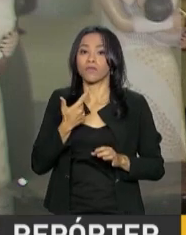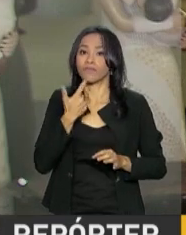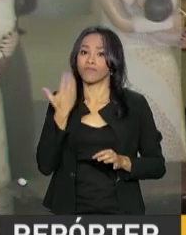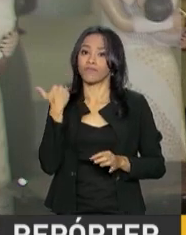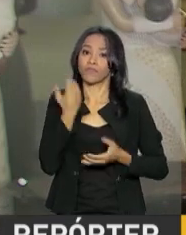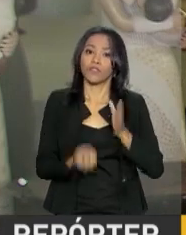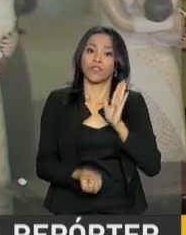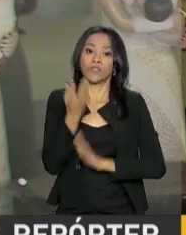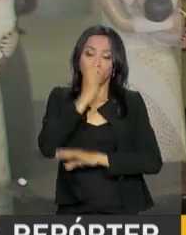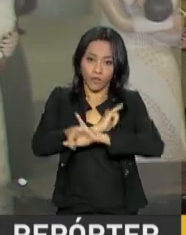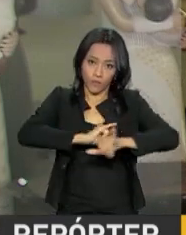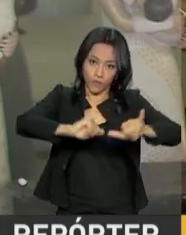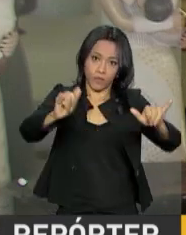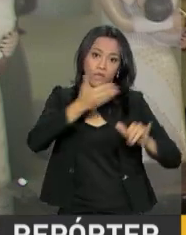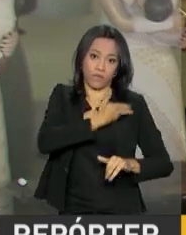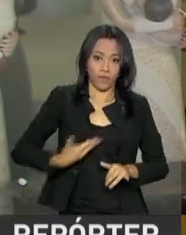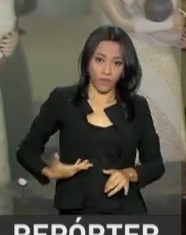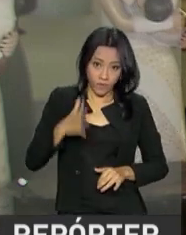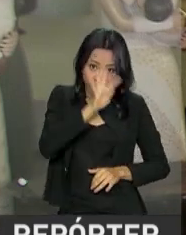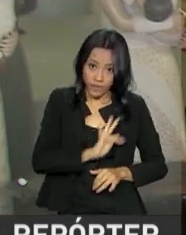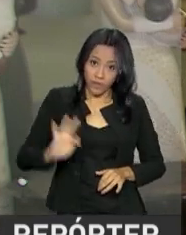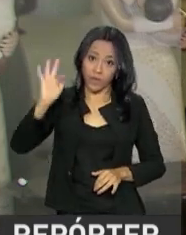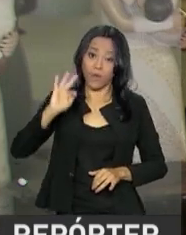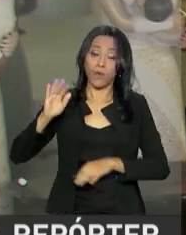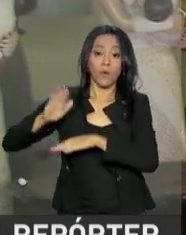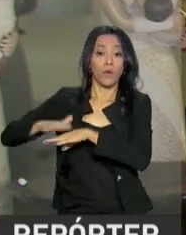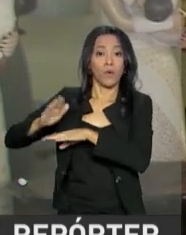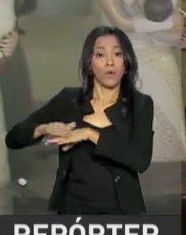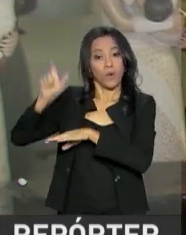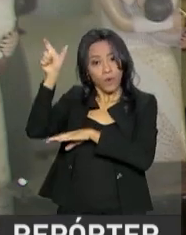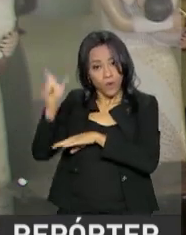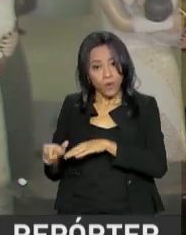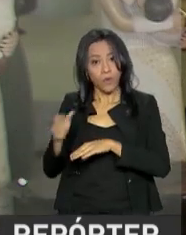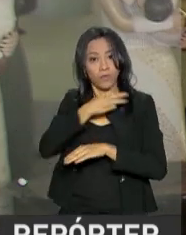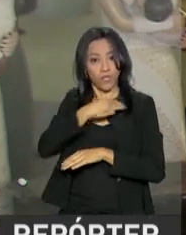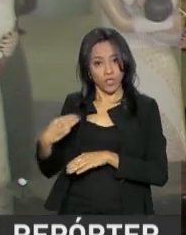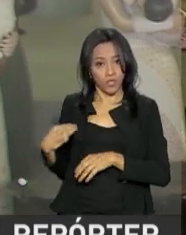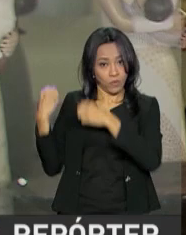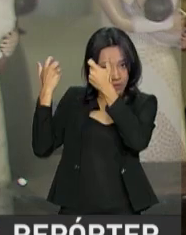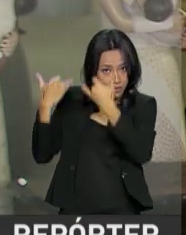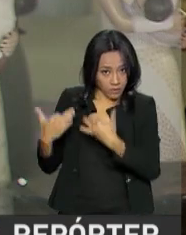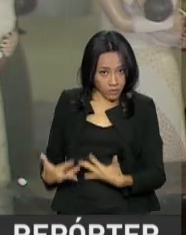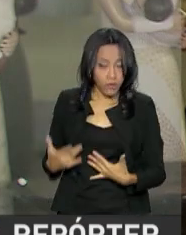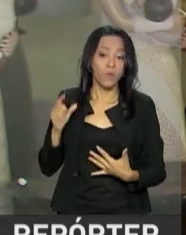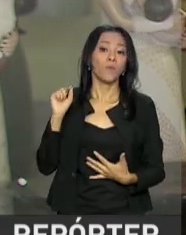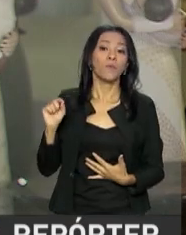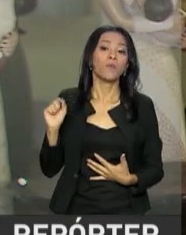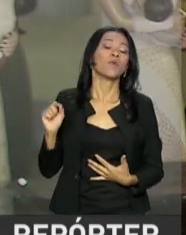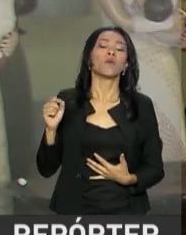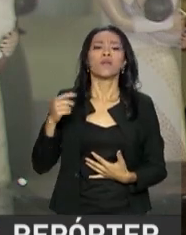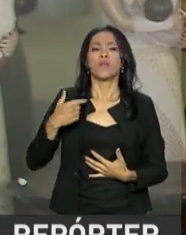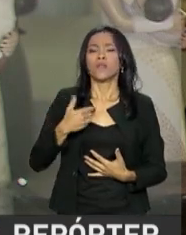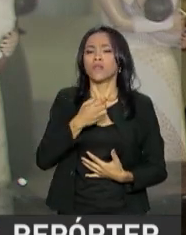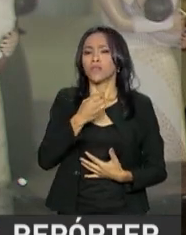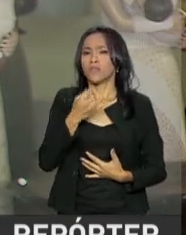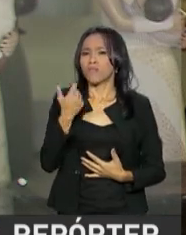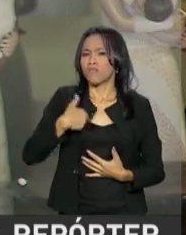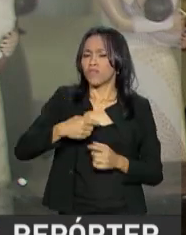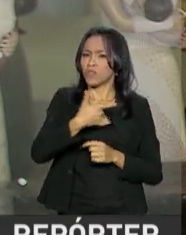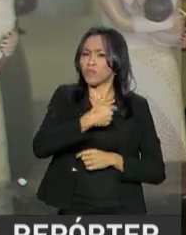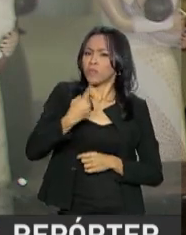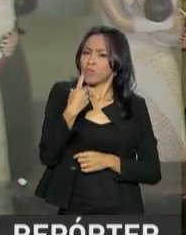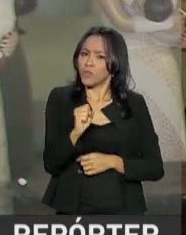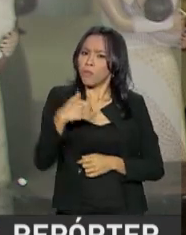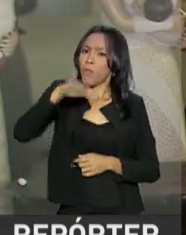da lei de aprendizagem segundo o ministro do trabalho só em 2018 foram mais de 35 mil